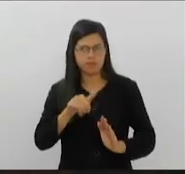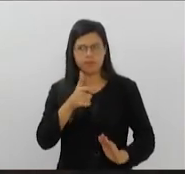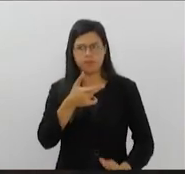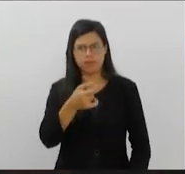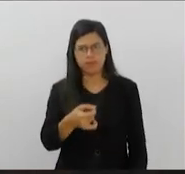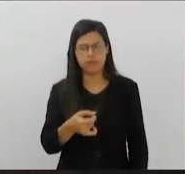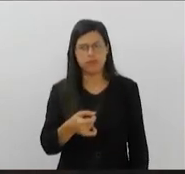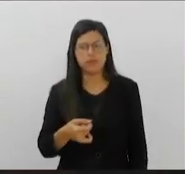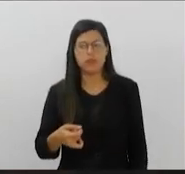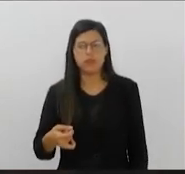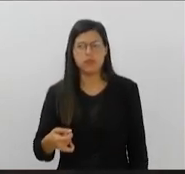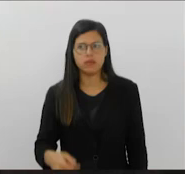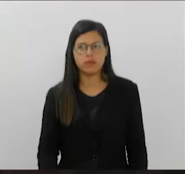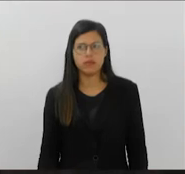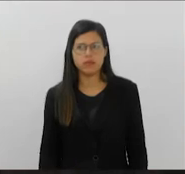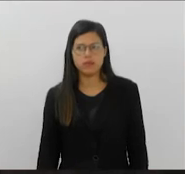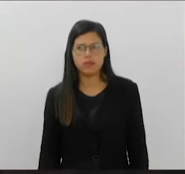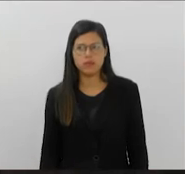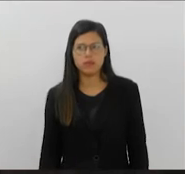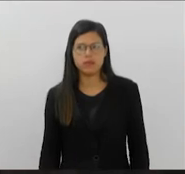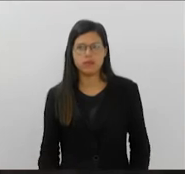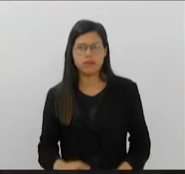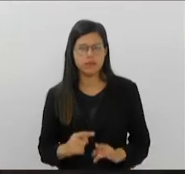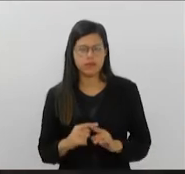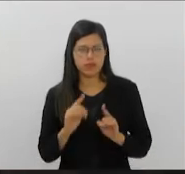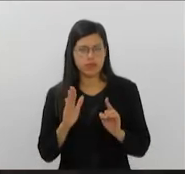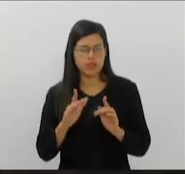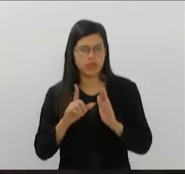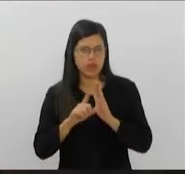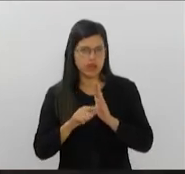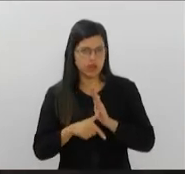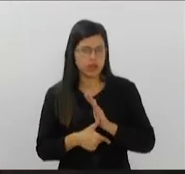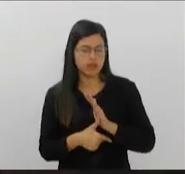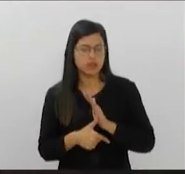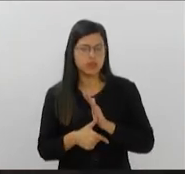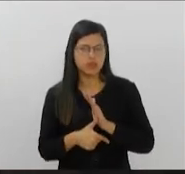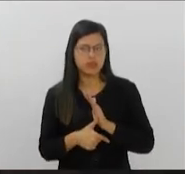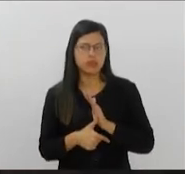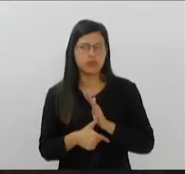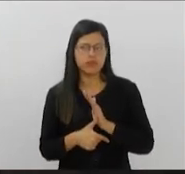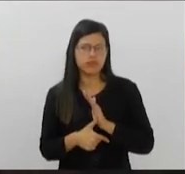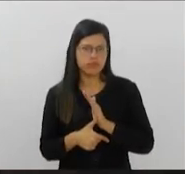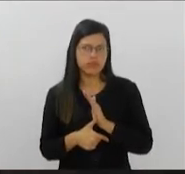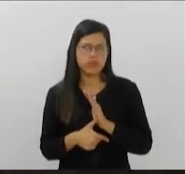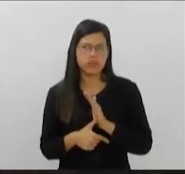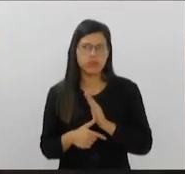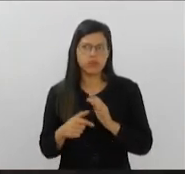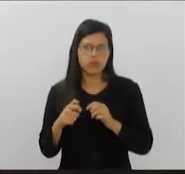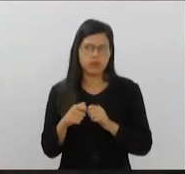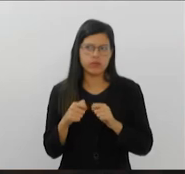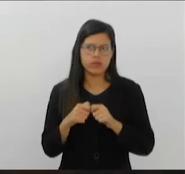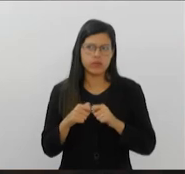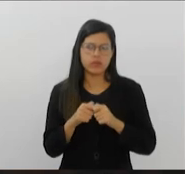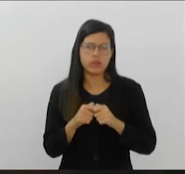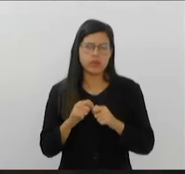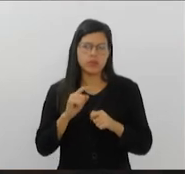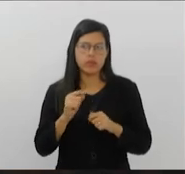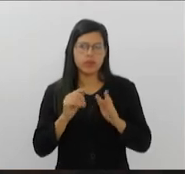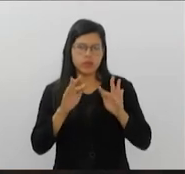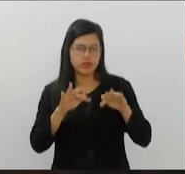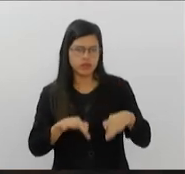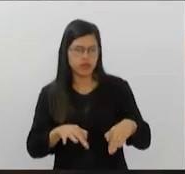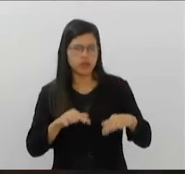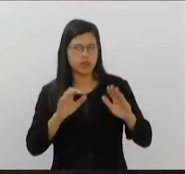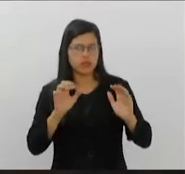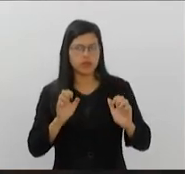é, mas, como a gente já está num atraso, eu vou deixar o Barão fazer o encerramento do evento, que aí ele compila